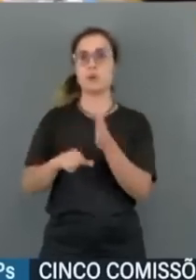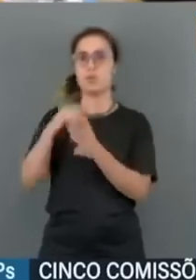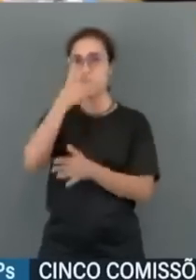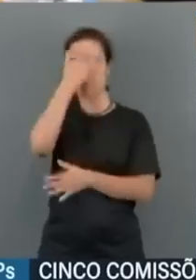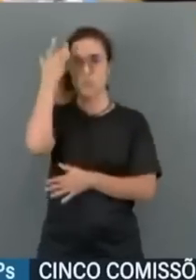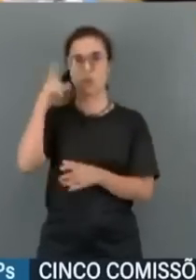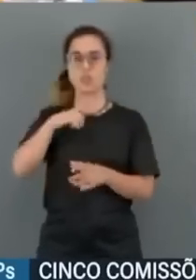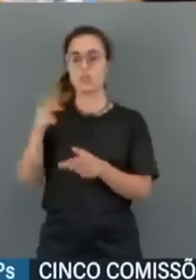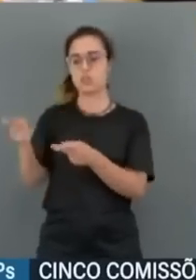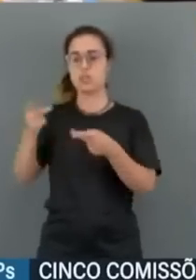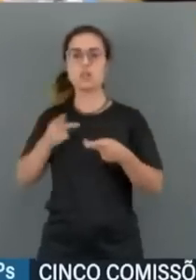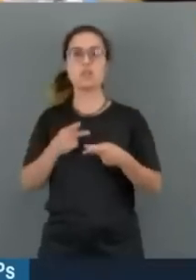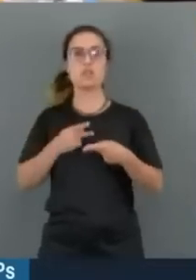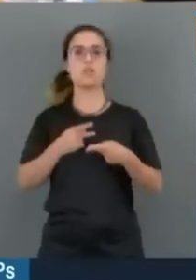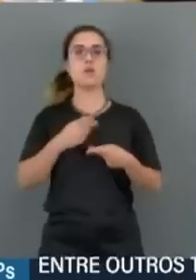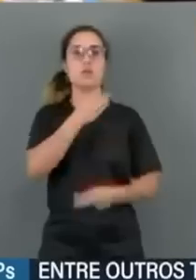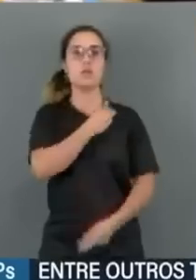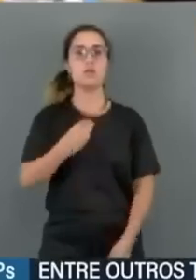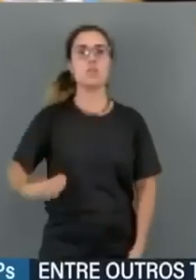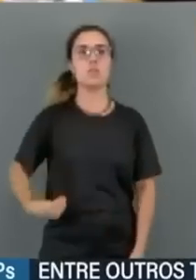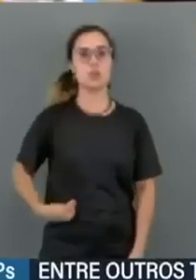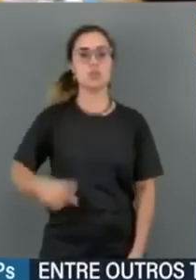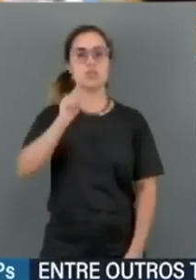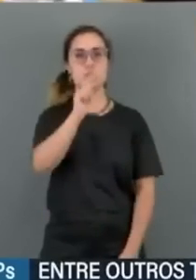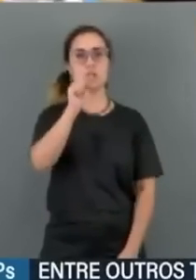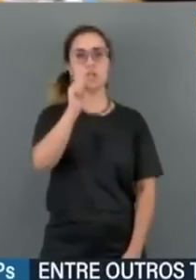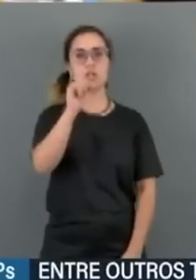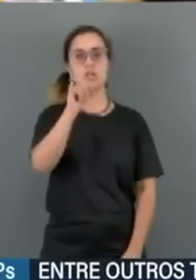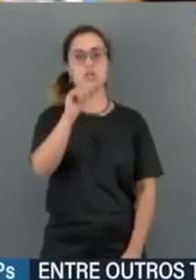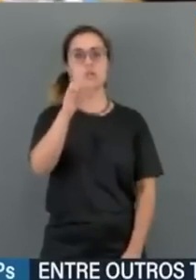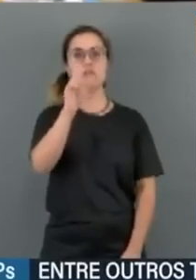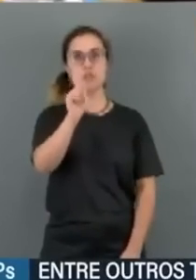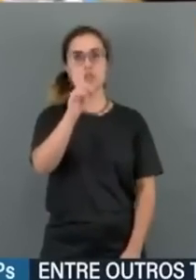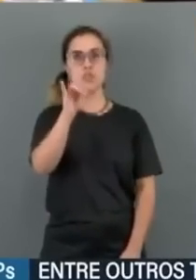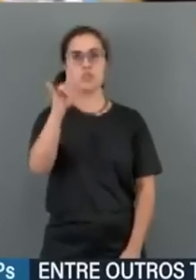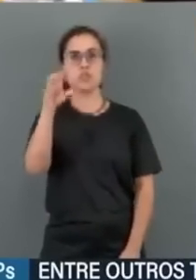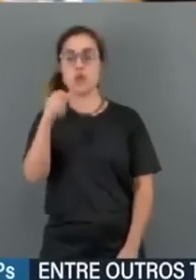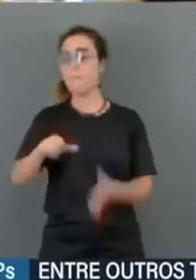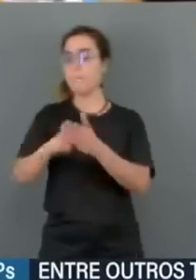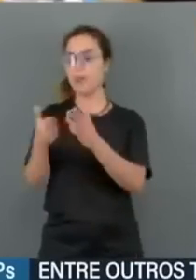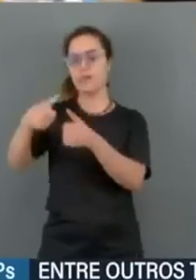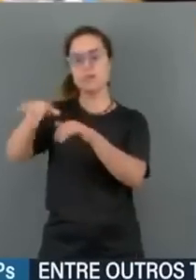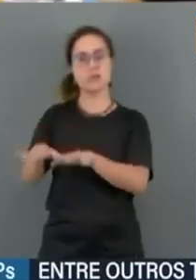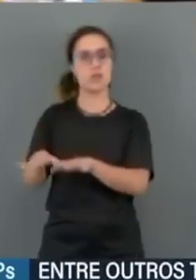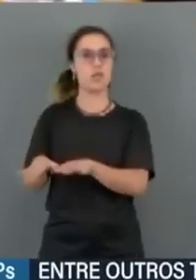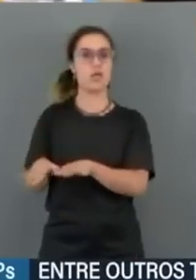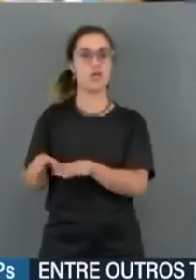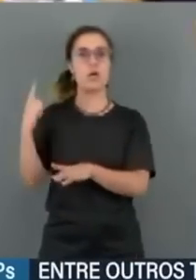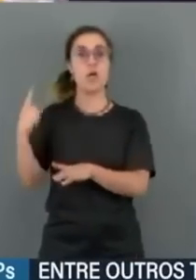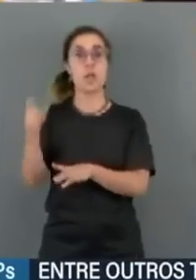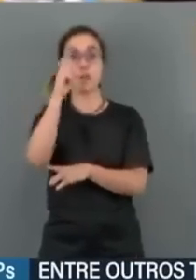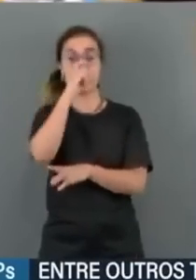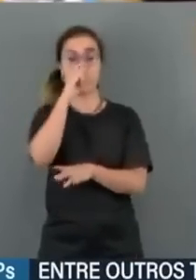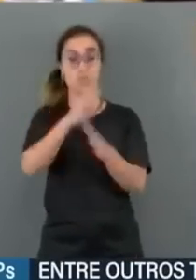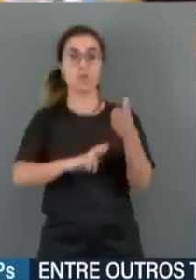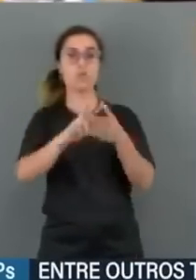tinha que ser convocada aqui é esse ministro, ex-ministro do GSI aí, o Gé Dias. Ele tinha que ser o primeiro a estar aqui. Ele falsificou um relatório, onde todo